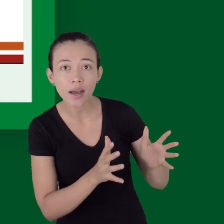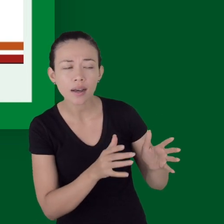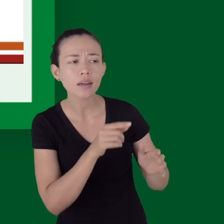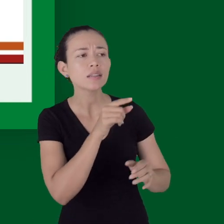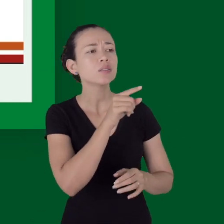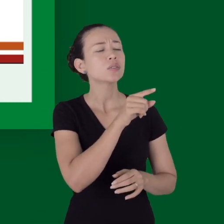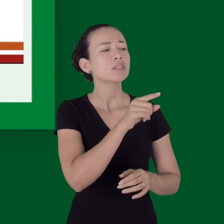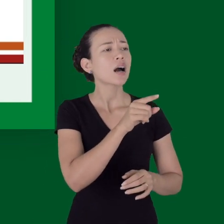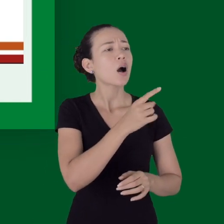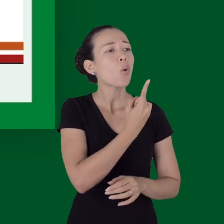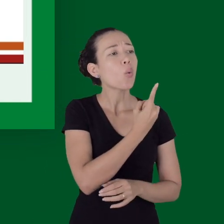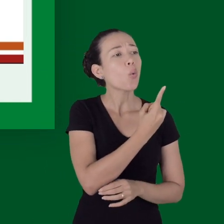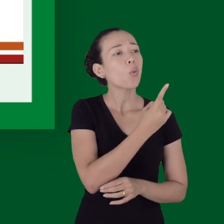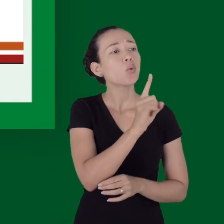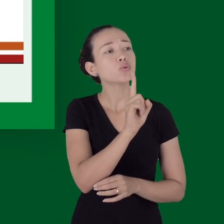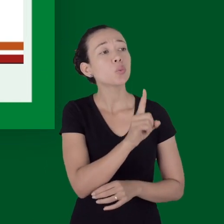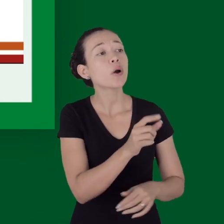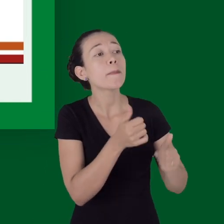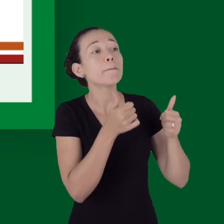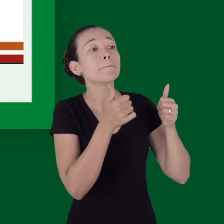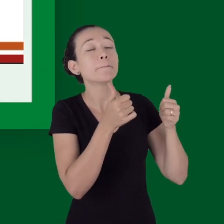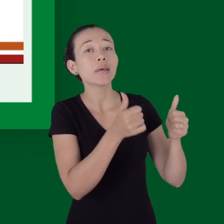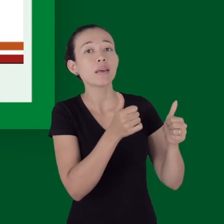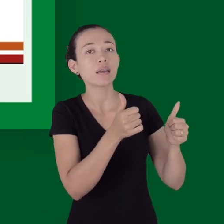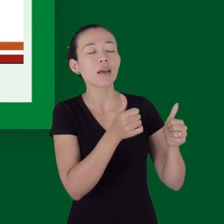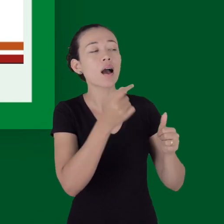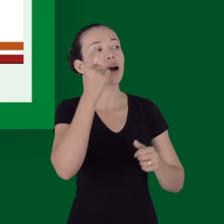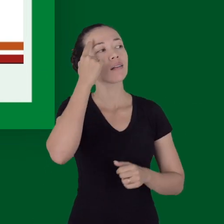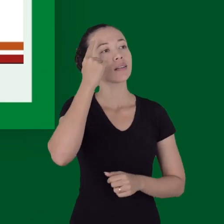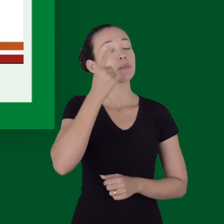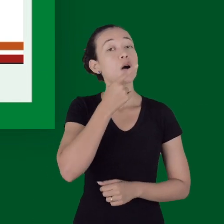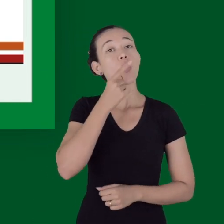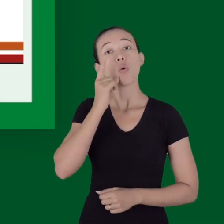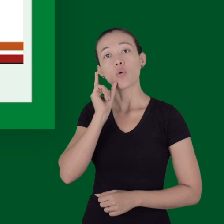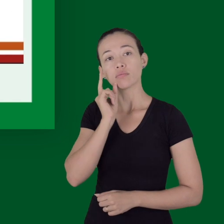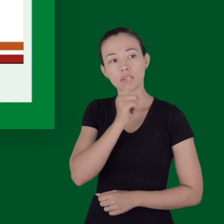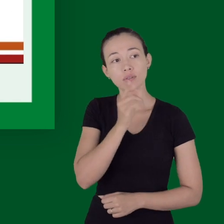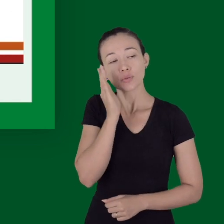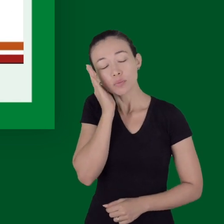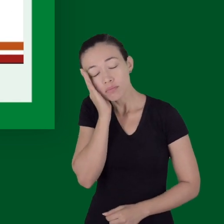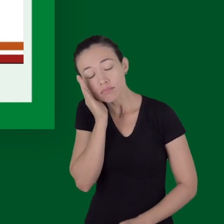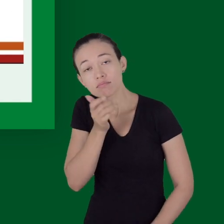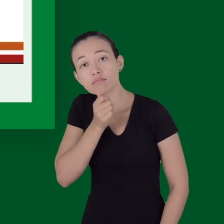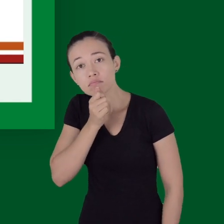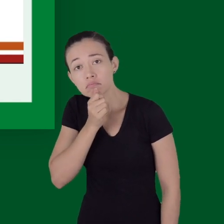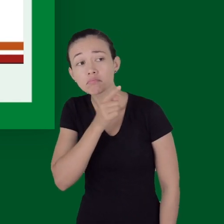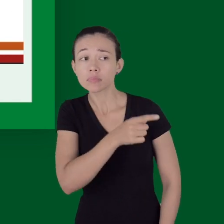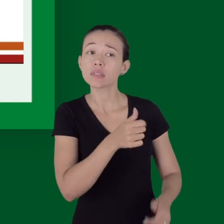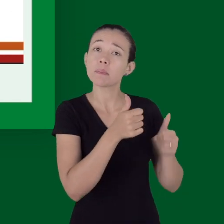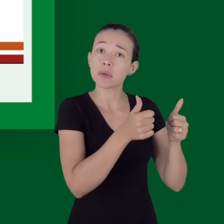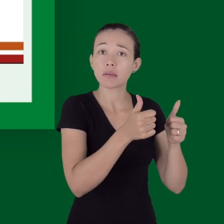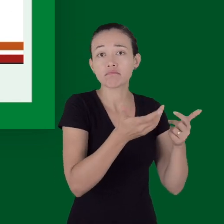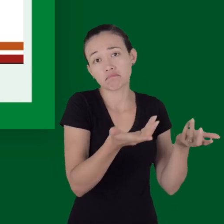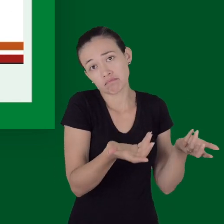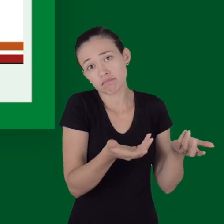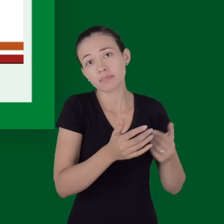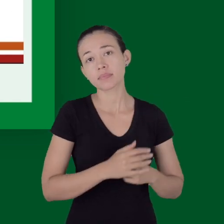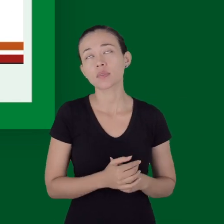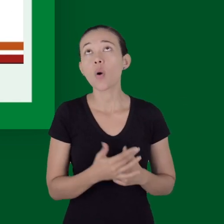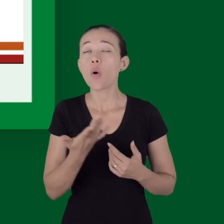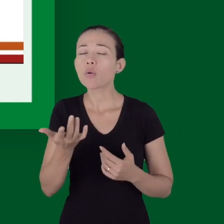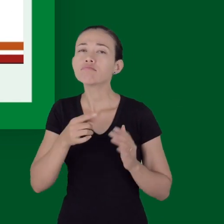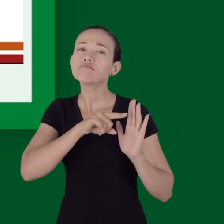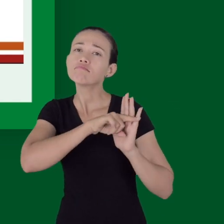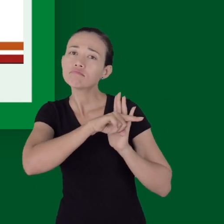que o paciente foi visto sem sintomas, antes de dormir. Tem alguns exames que dá para a gente avaliar